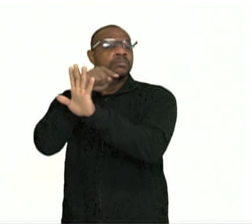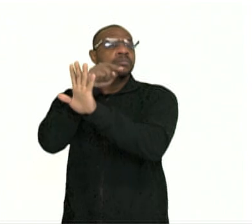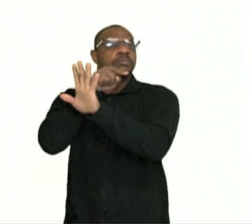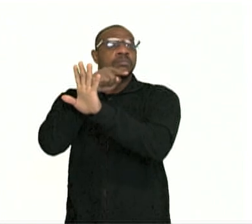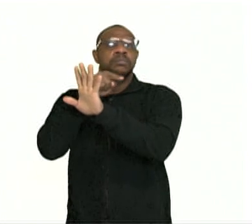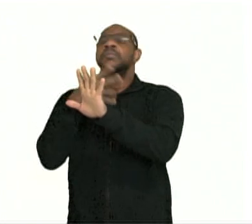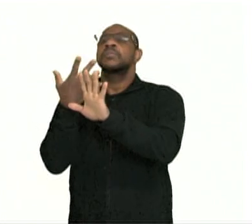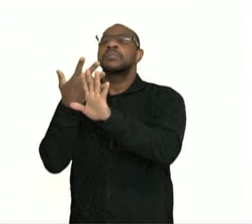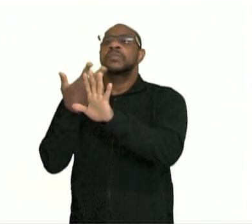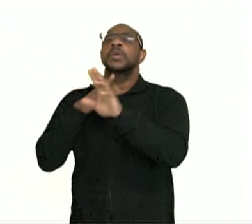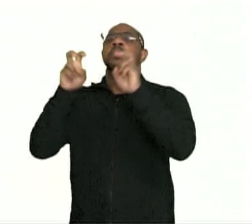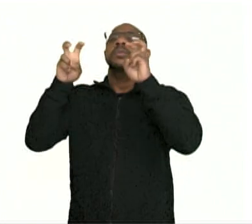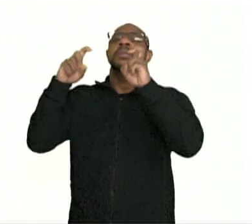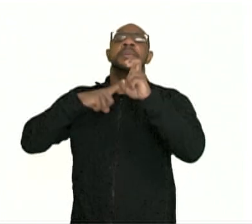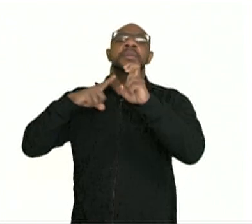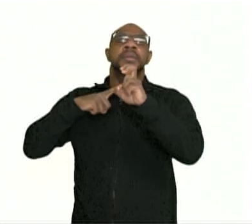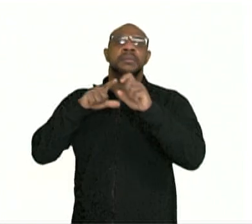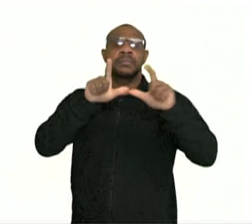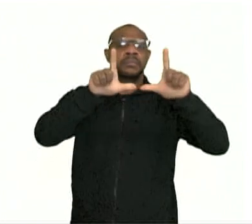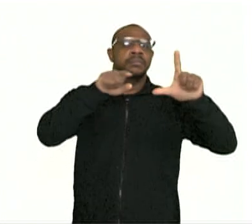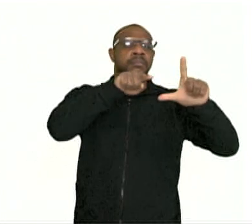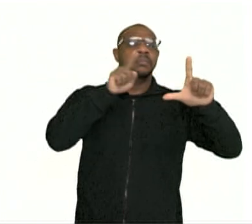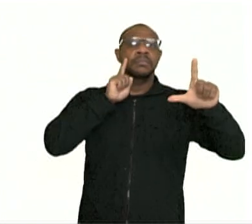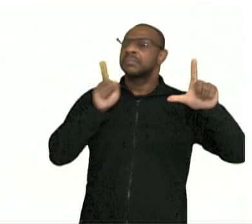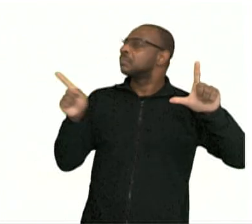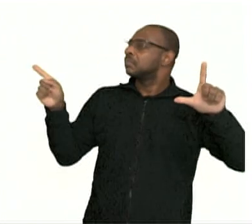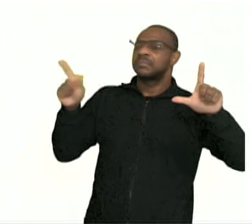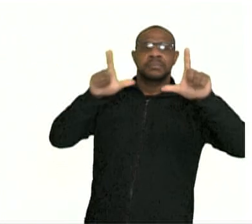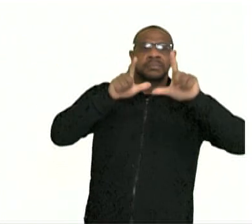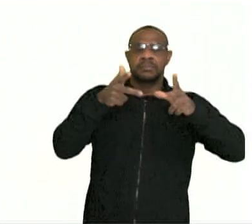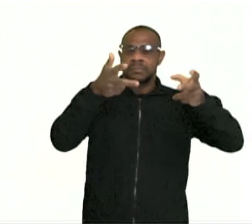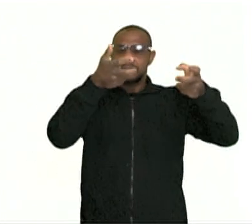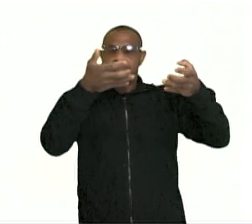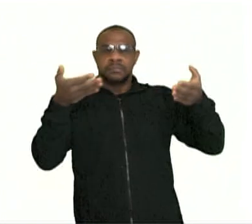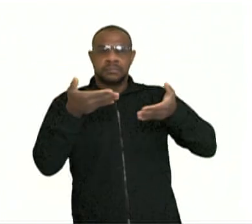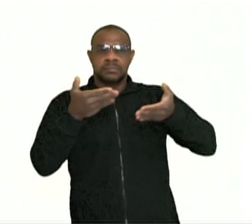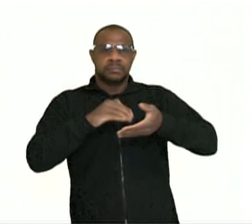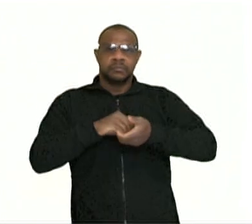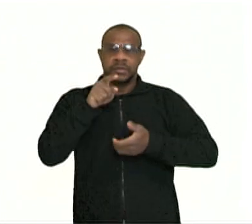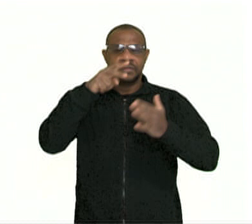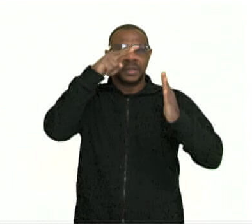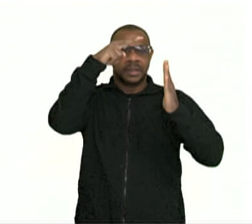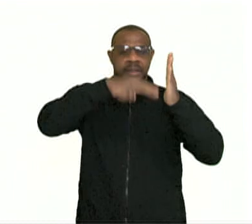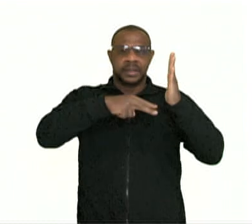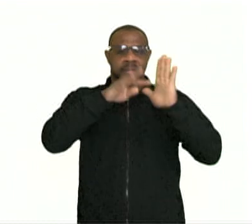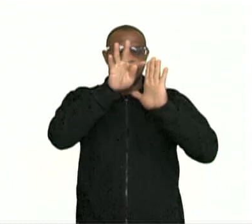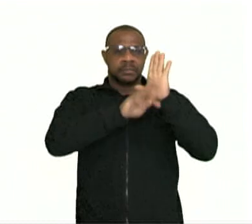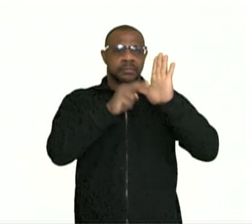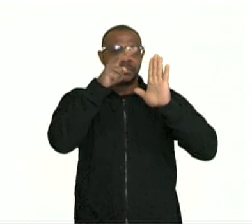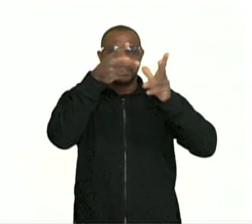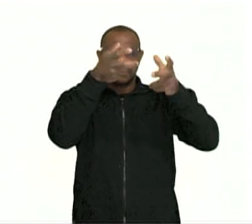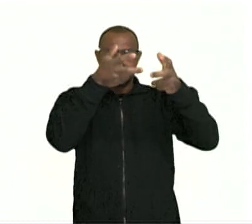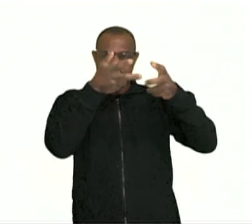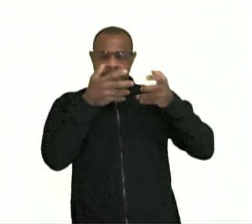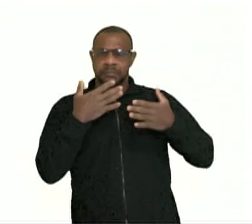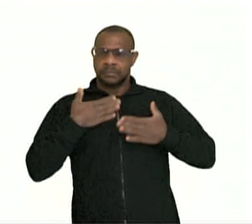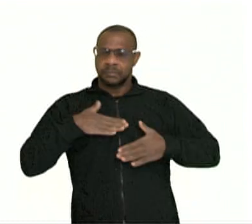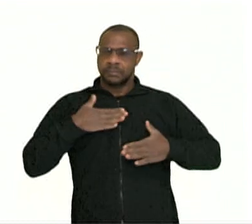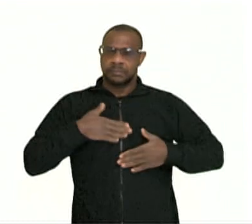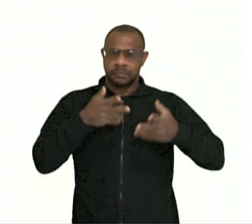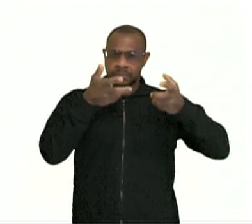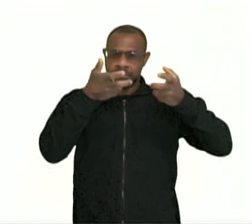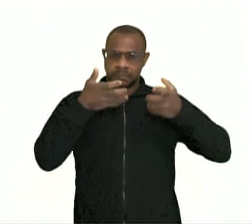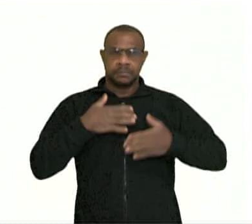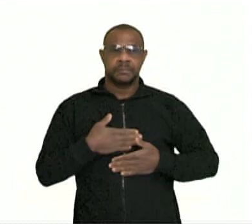qual assunto que ele aborda? Então, assim, dando um close aqui, ó, você vai ler o texto, calmamente.